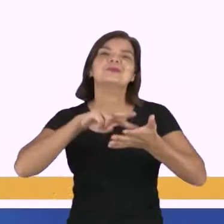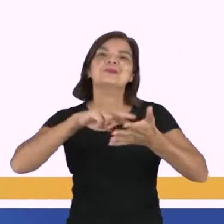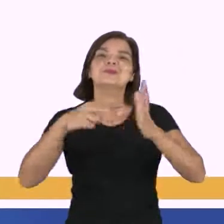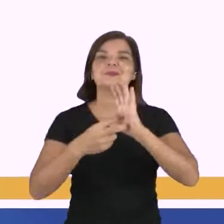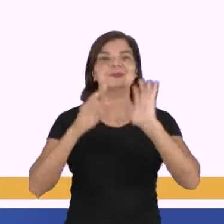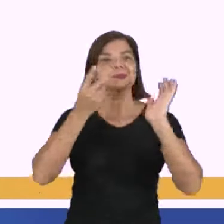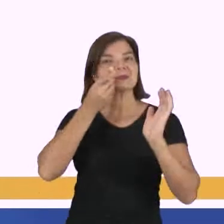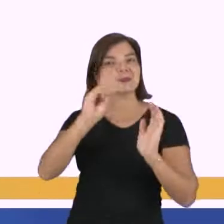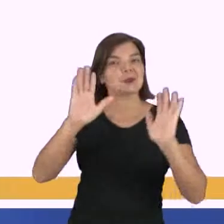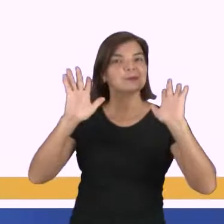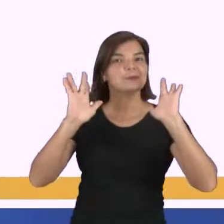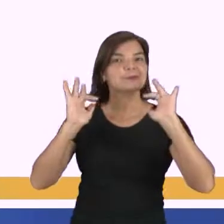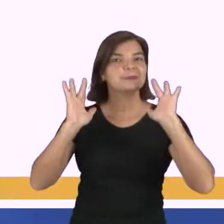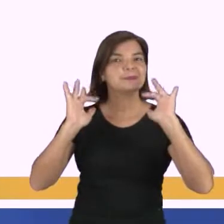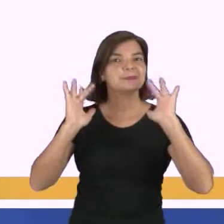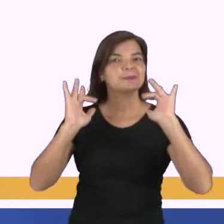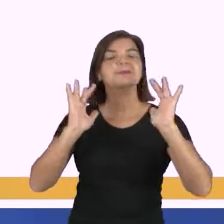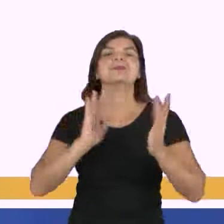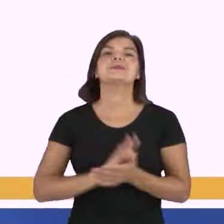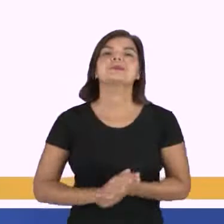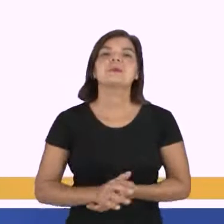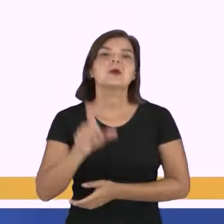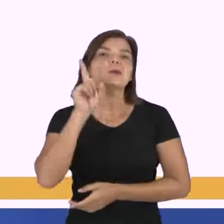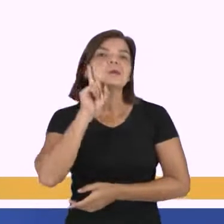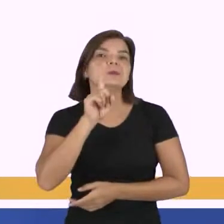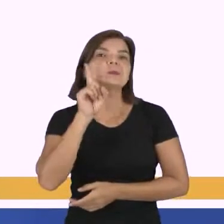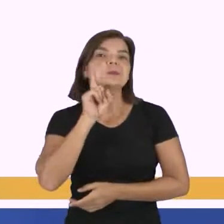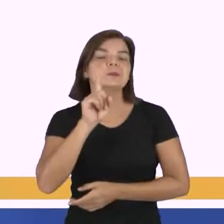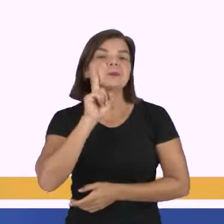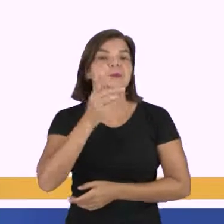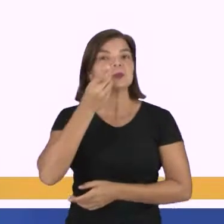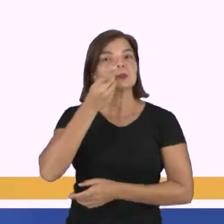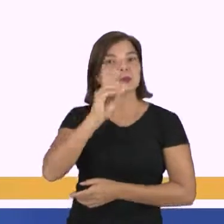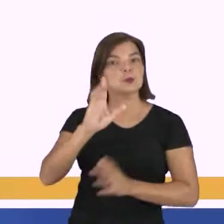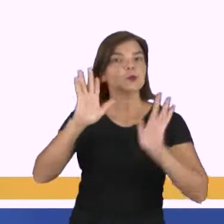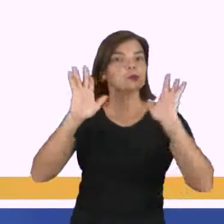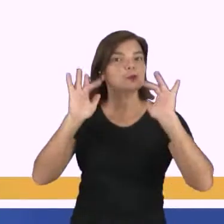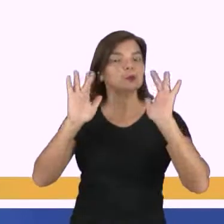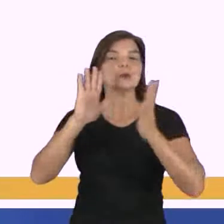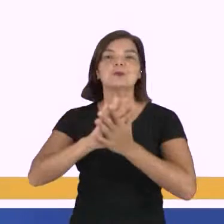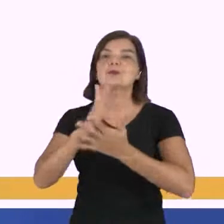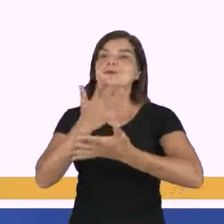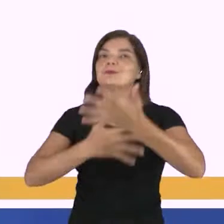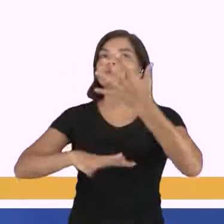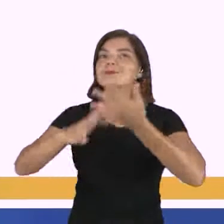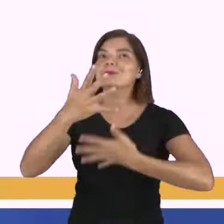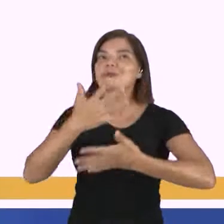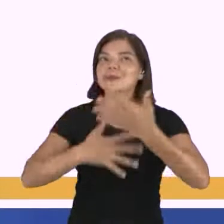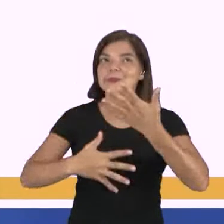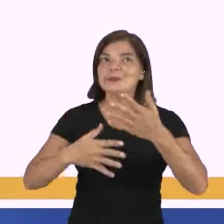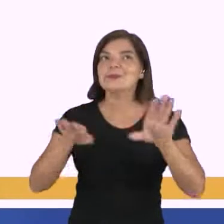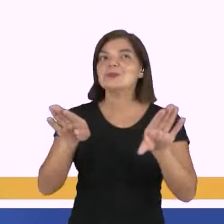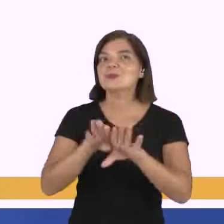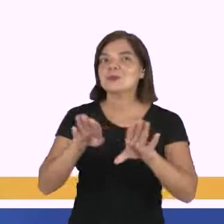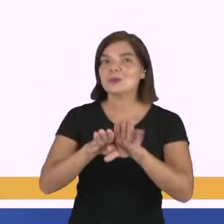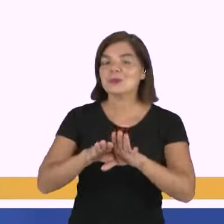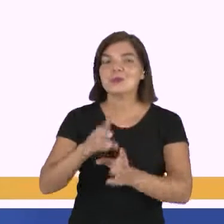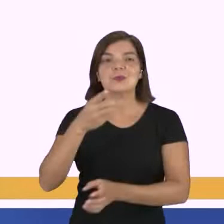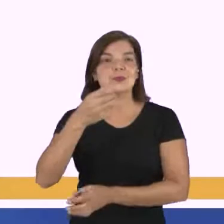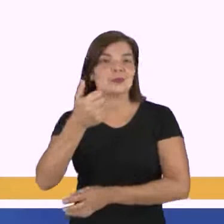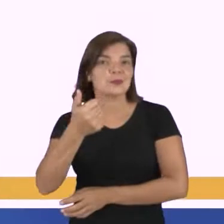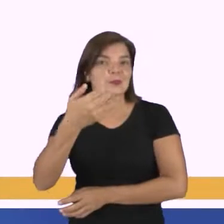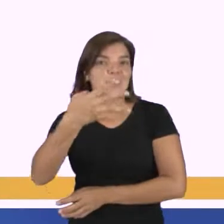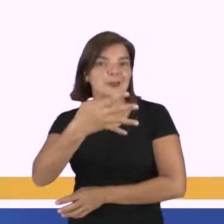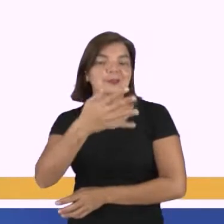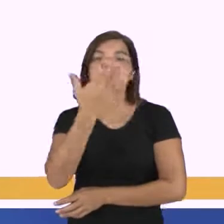Dia dos Namorados. Nos Estados Unidos, o Dia dos Namorados é celebrado no February 14th, dia